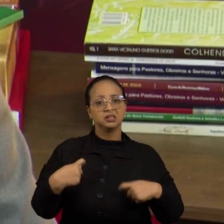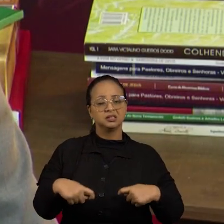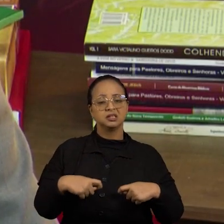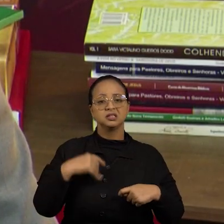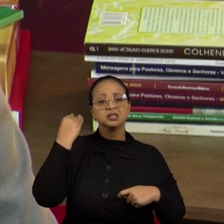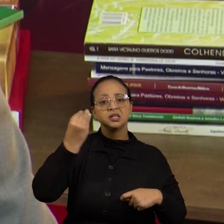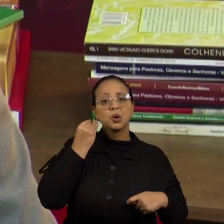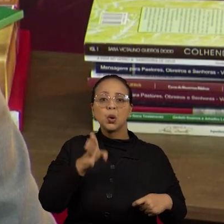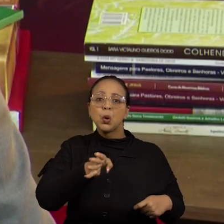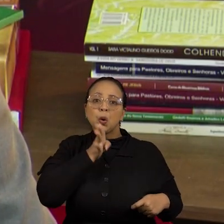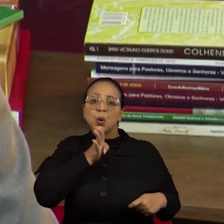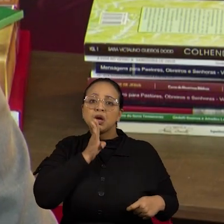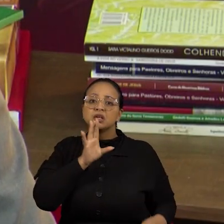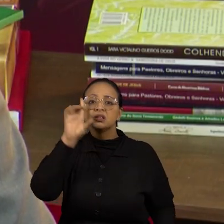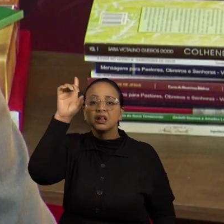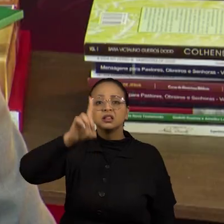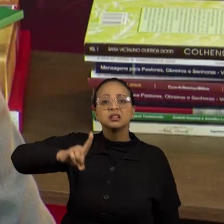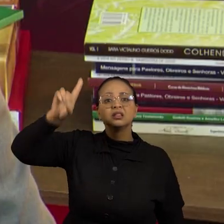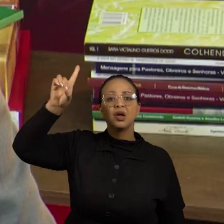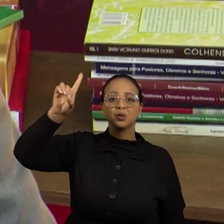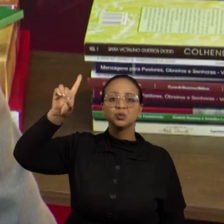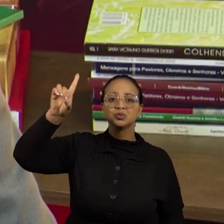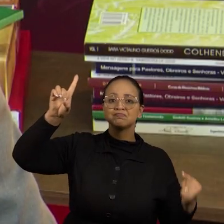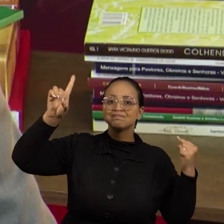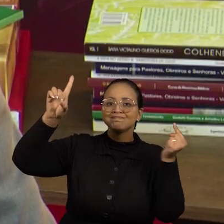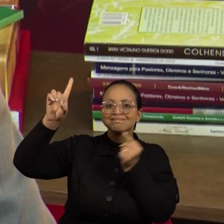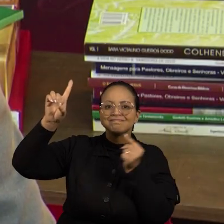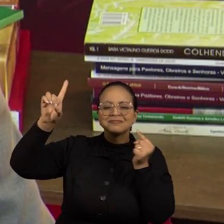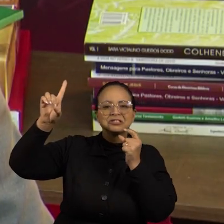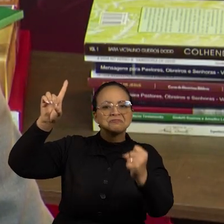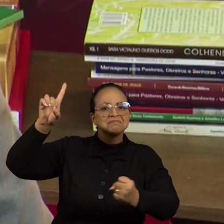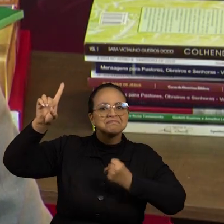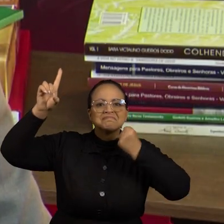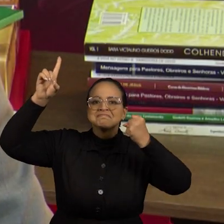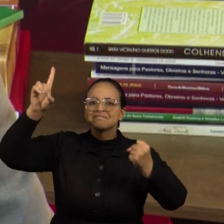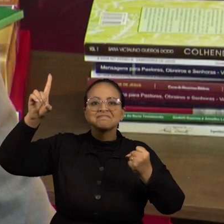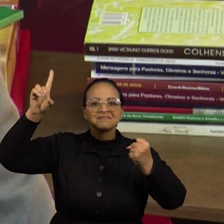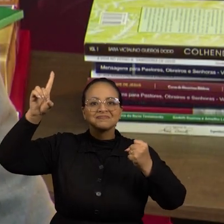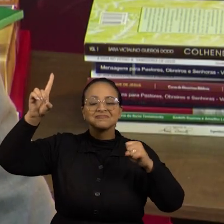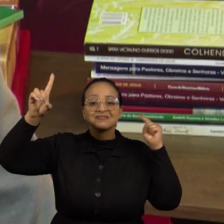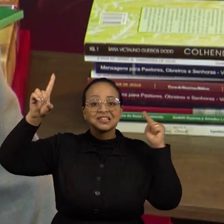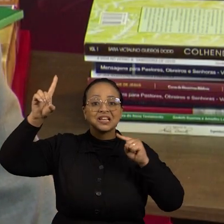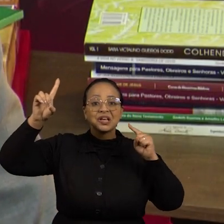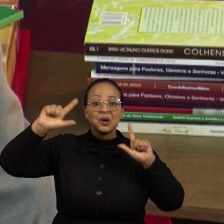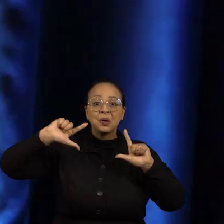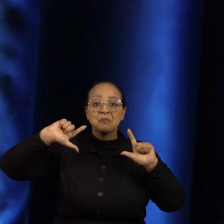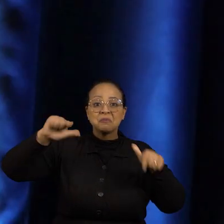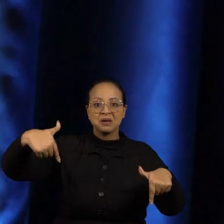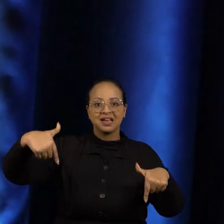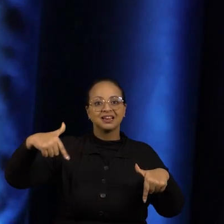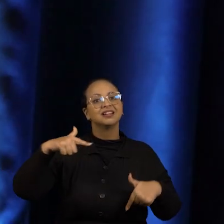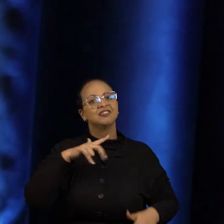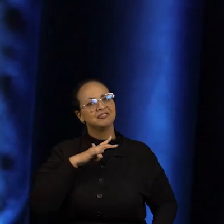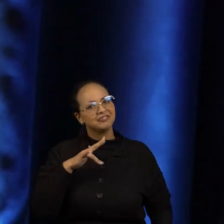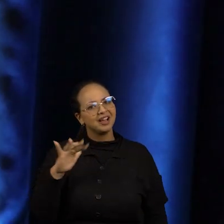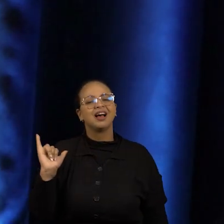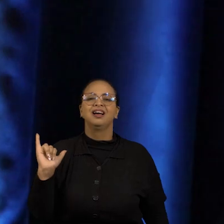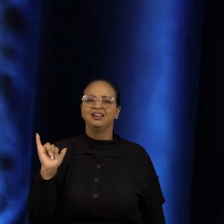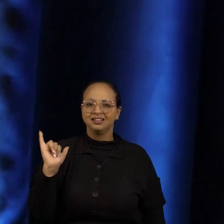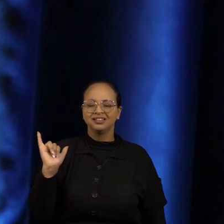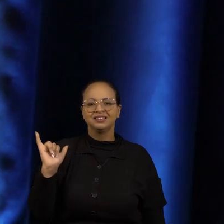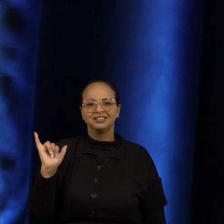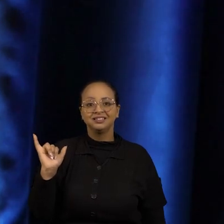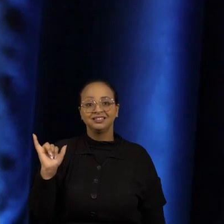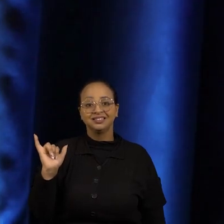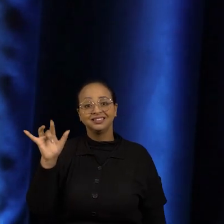de conhecer ali o Deus da casa. Um Deus que fala e opera nos nossos corações. Essa é a experiência que o Senhor tem nos